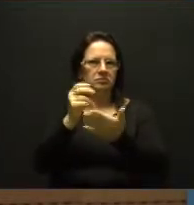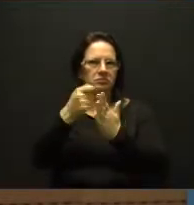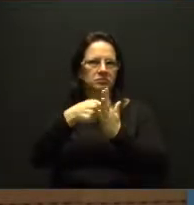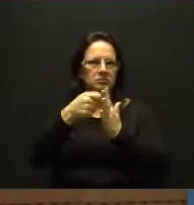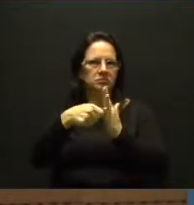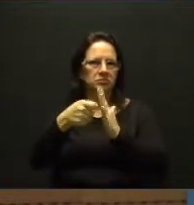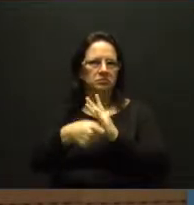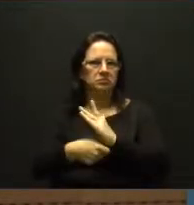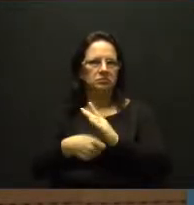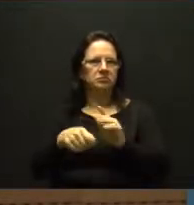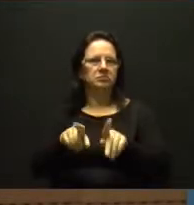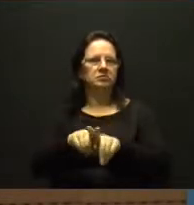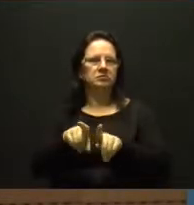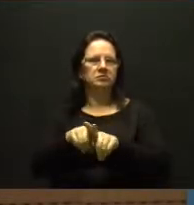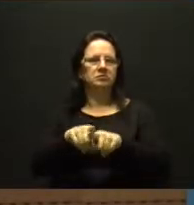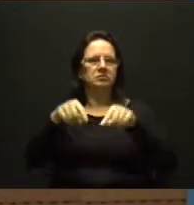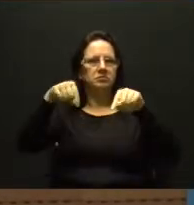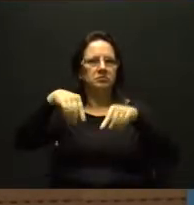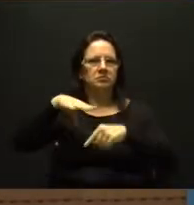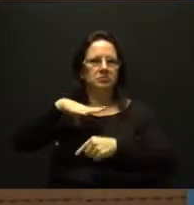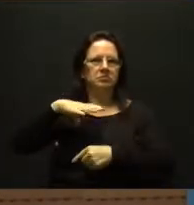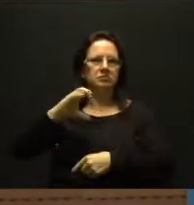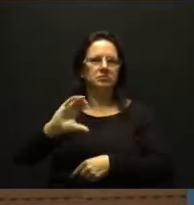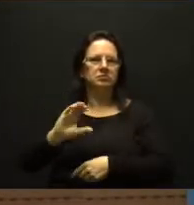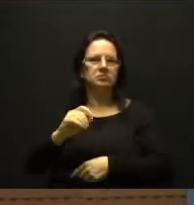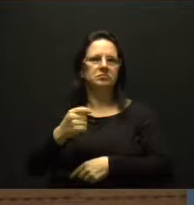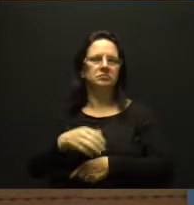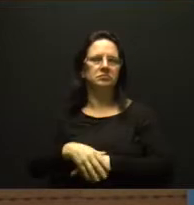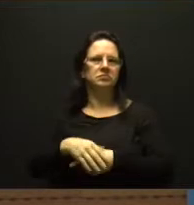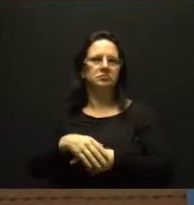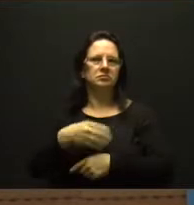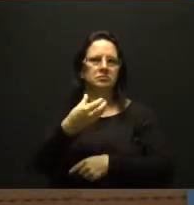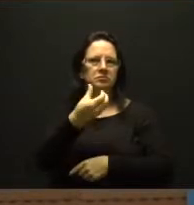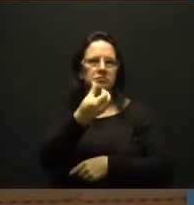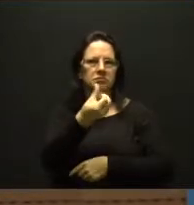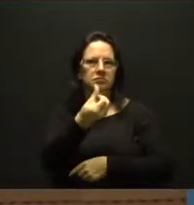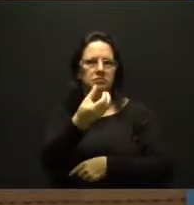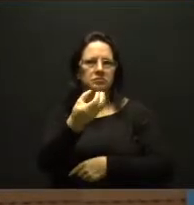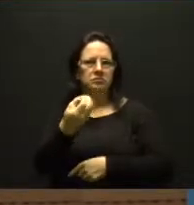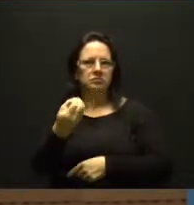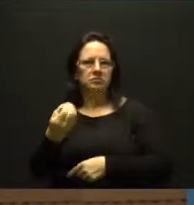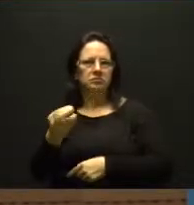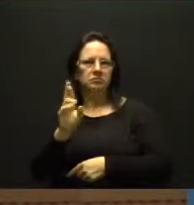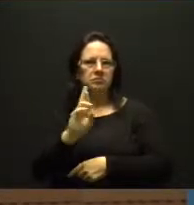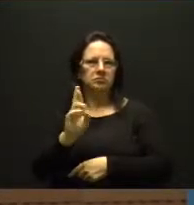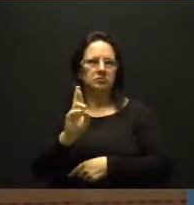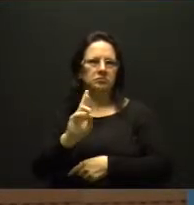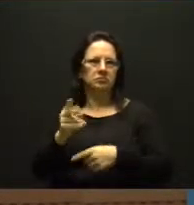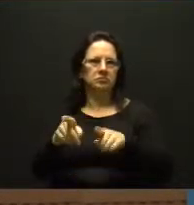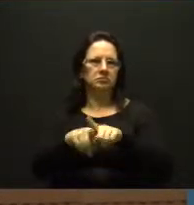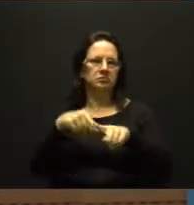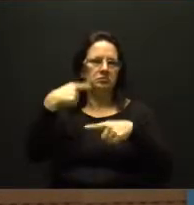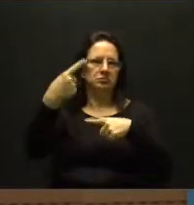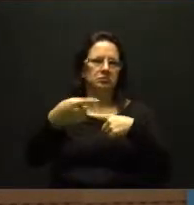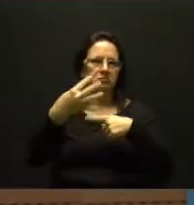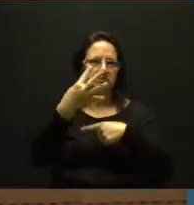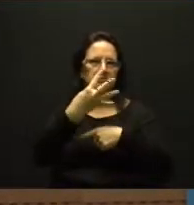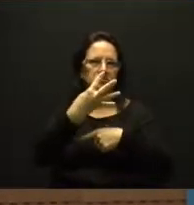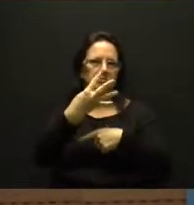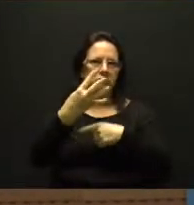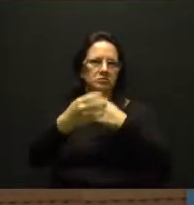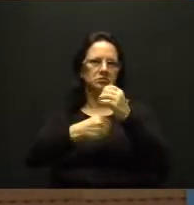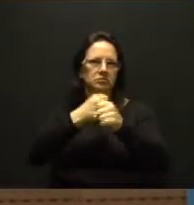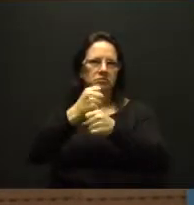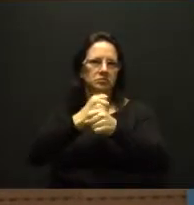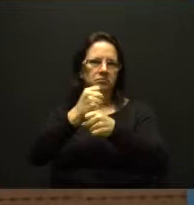de nossa comarca de 600 mil reais na vida nos quatro anos daria aproximadamente 13